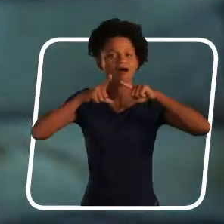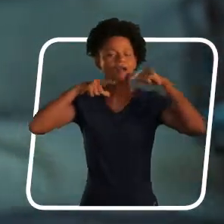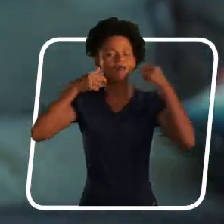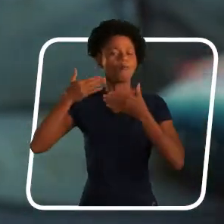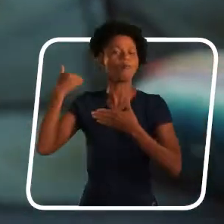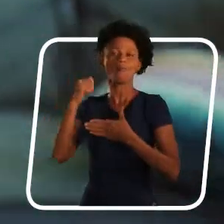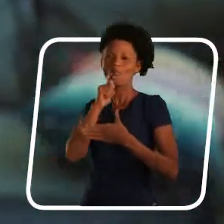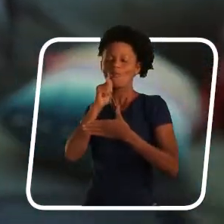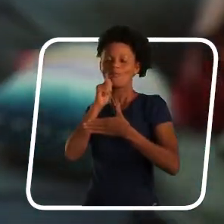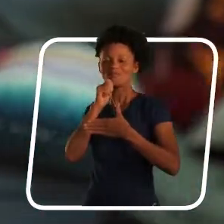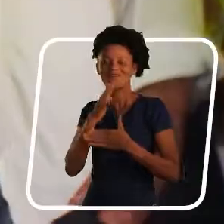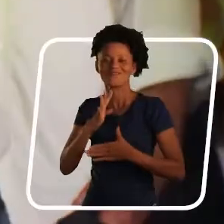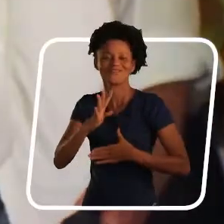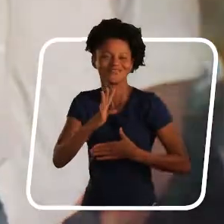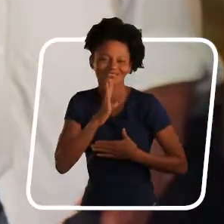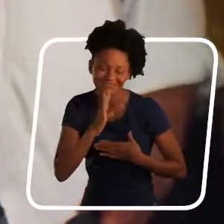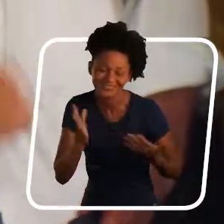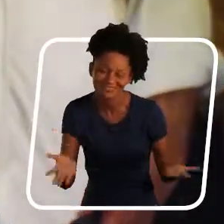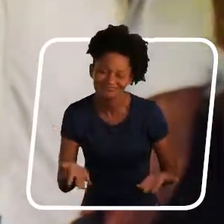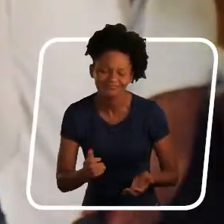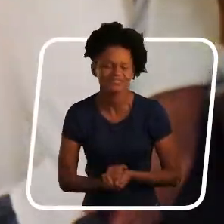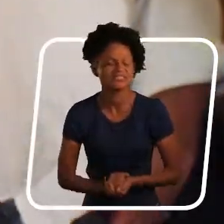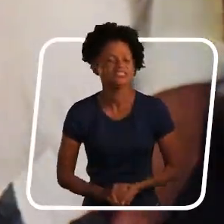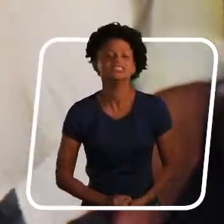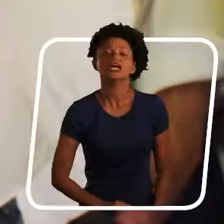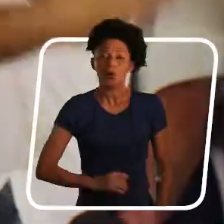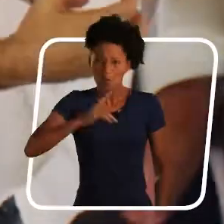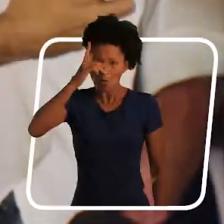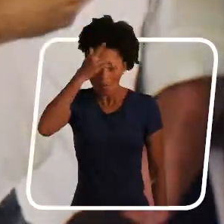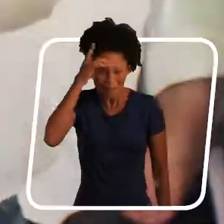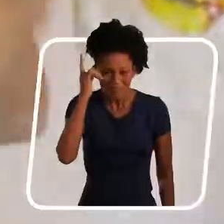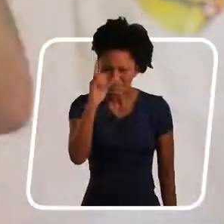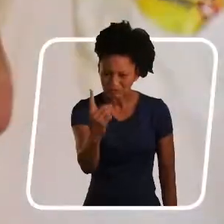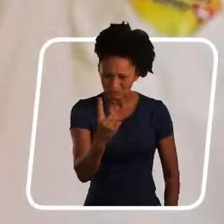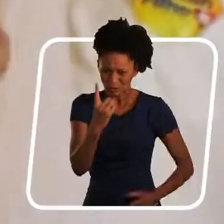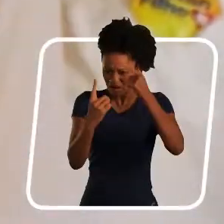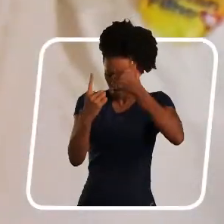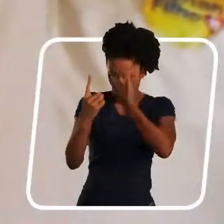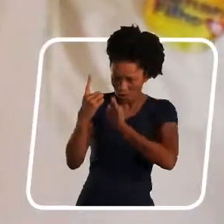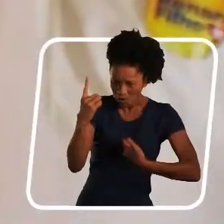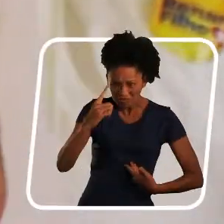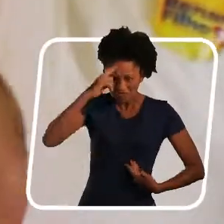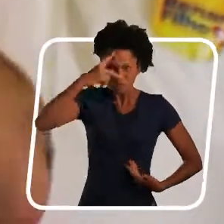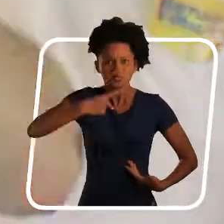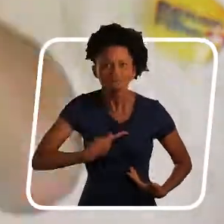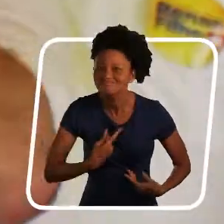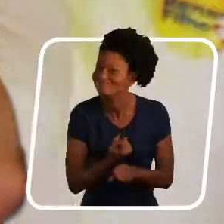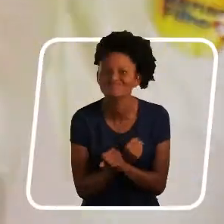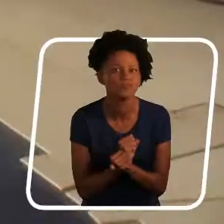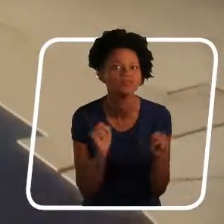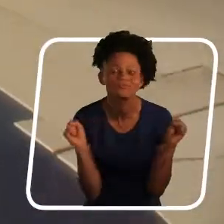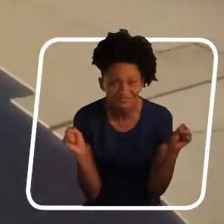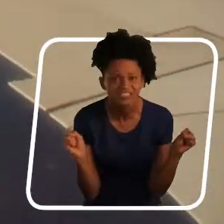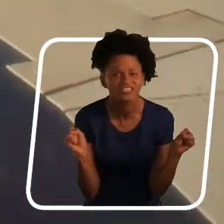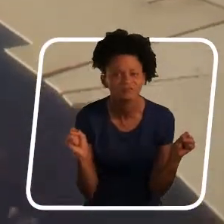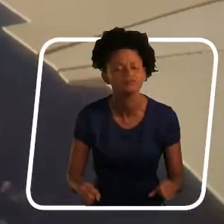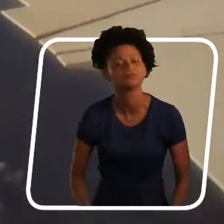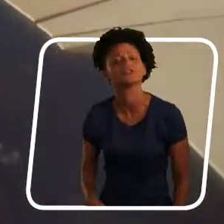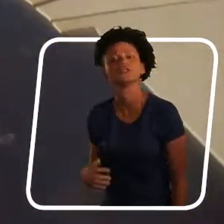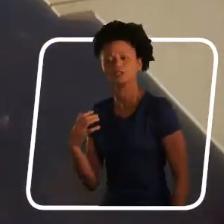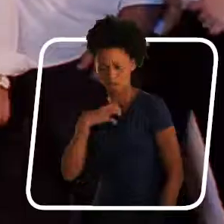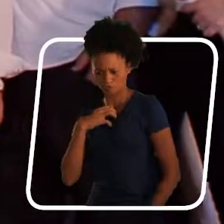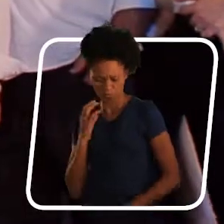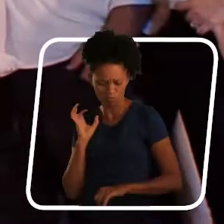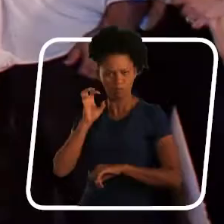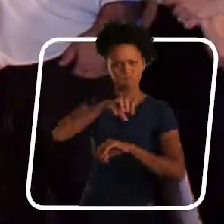Alagoas não experimentava há muito tempo. Absolutamente ninguém tem condição de governar sozinho. Eu